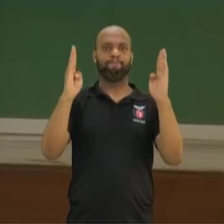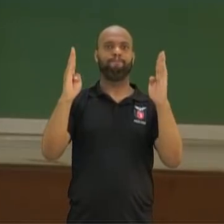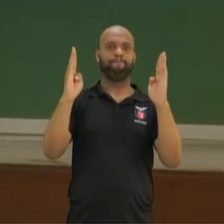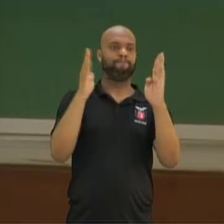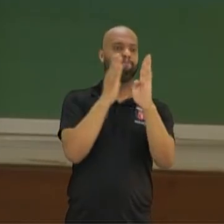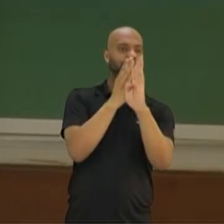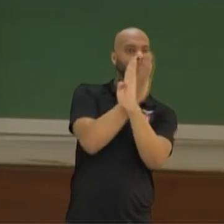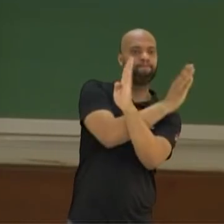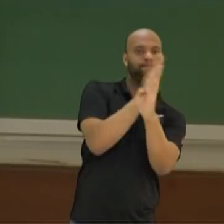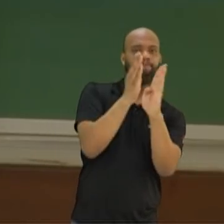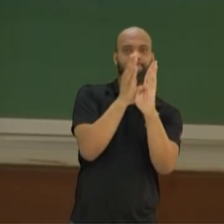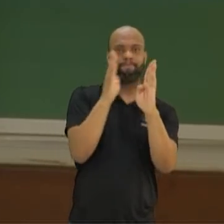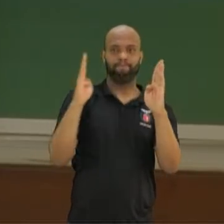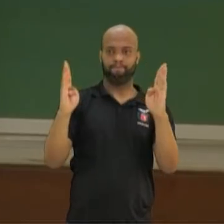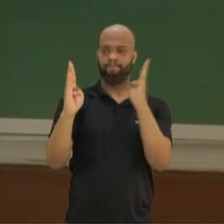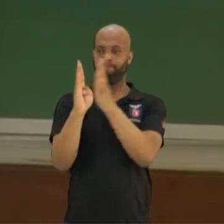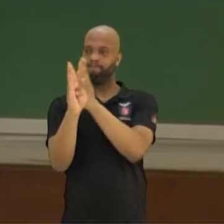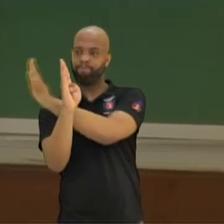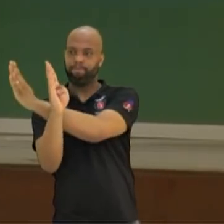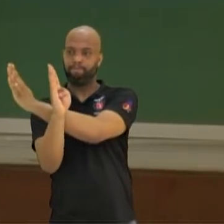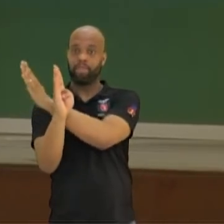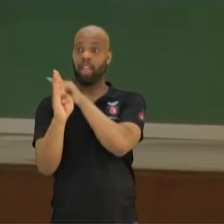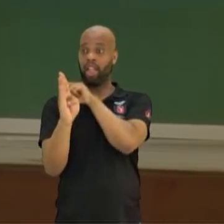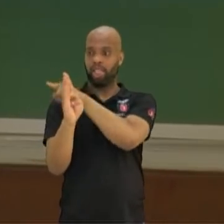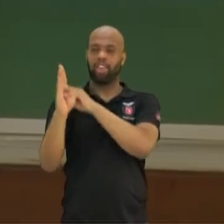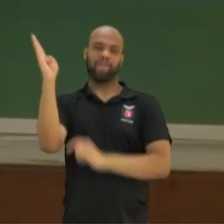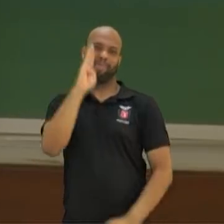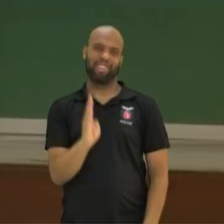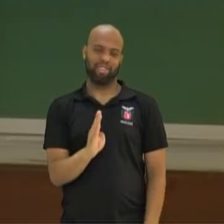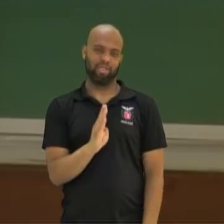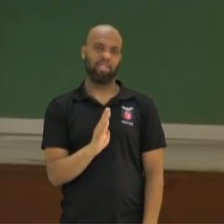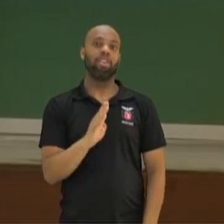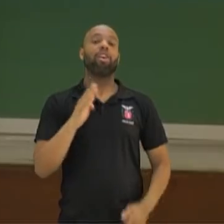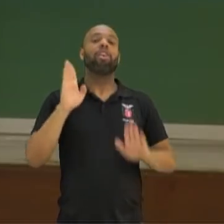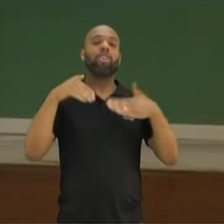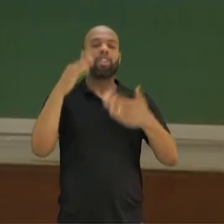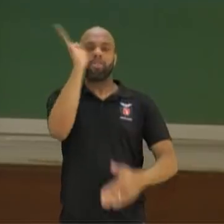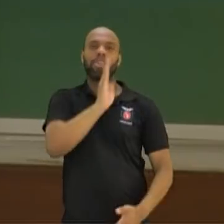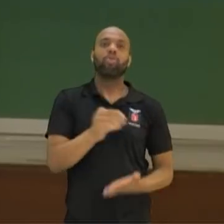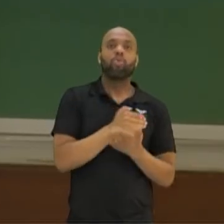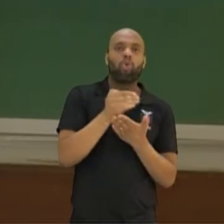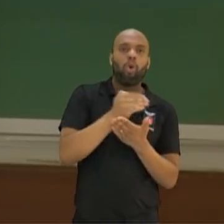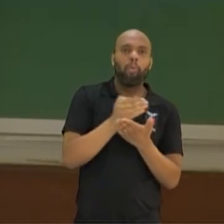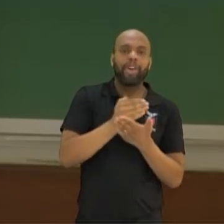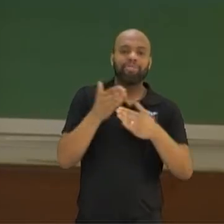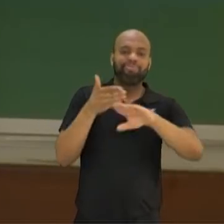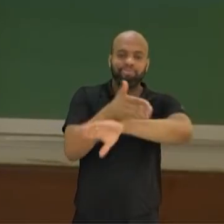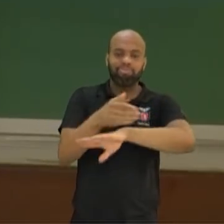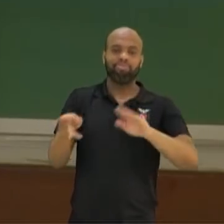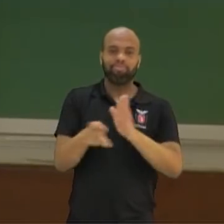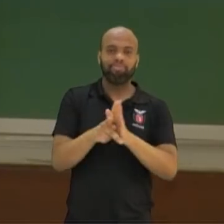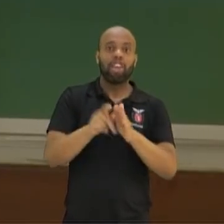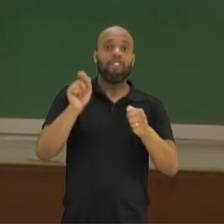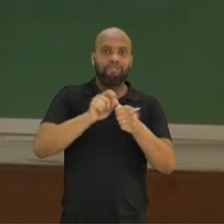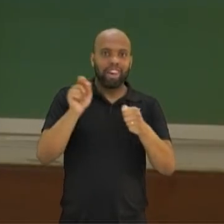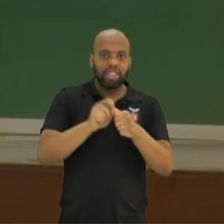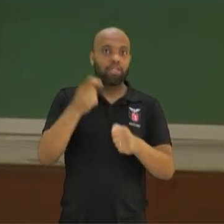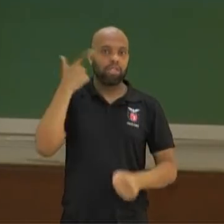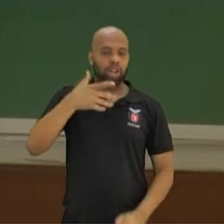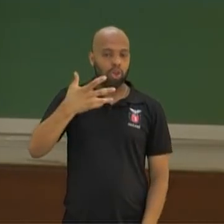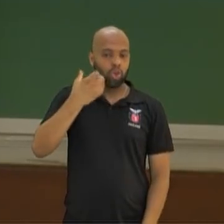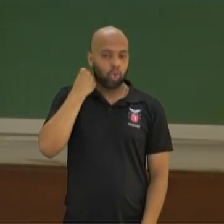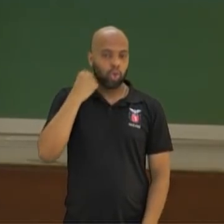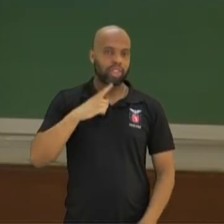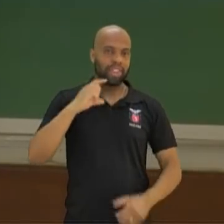faz com que o Brasil, quando entra no processo, a ser um processo produtivo e lucrativo dentro do